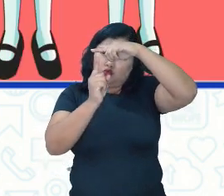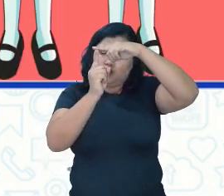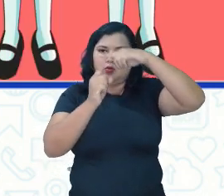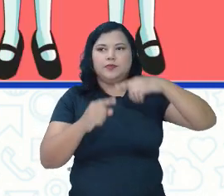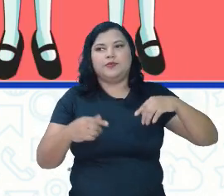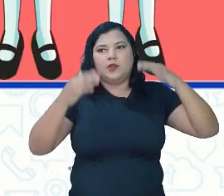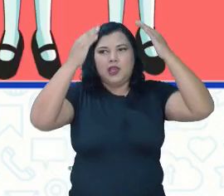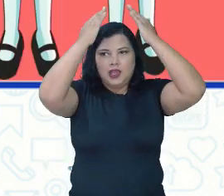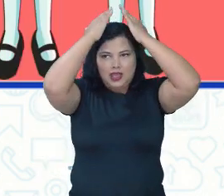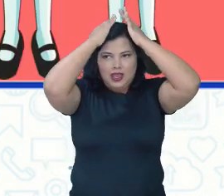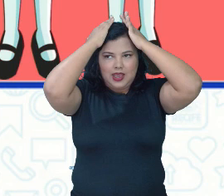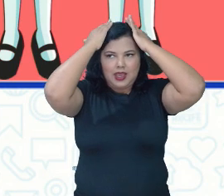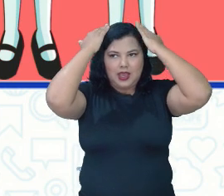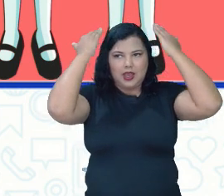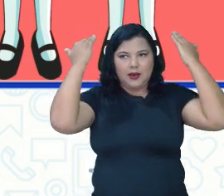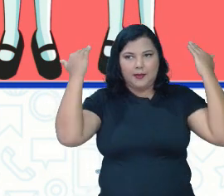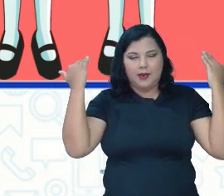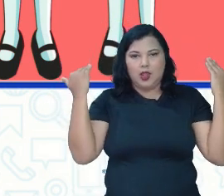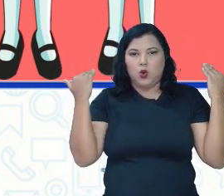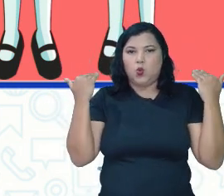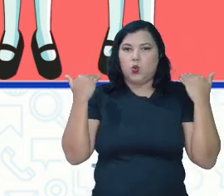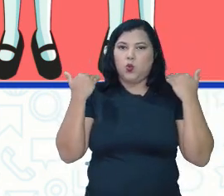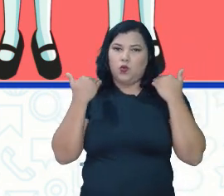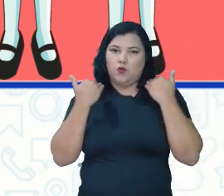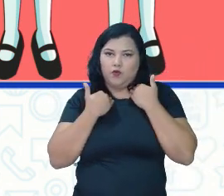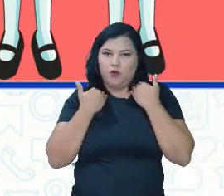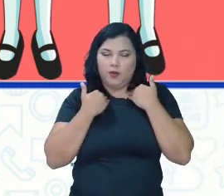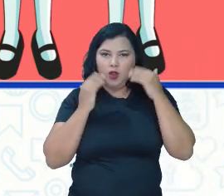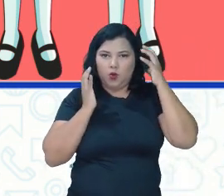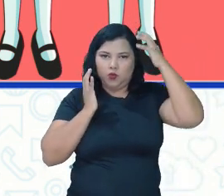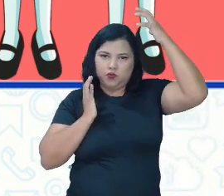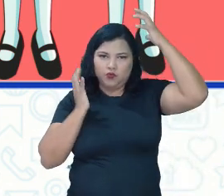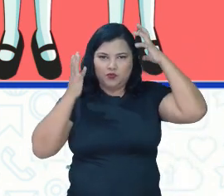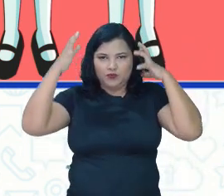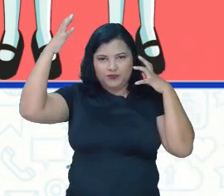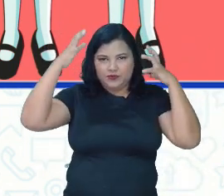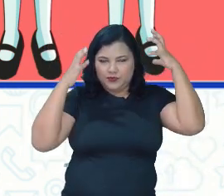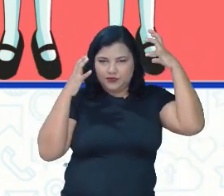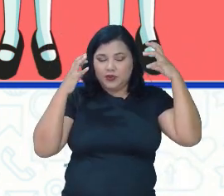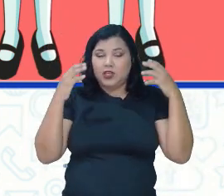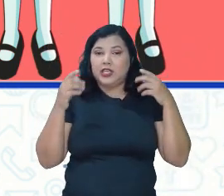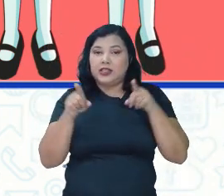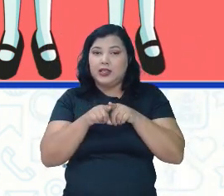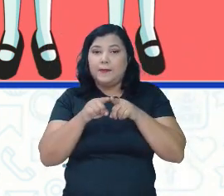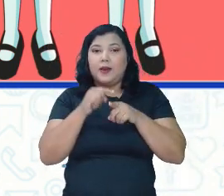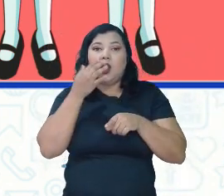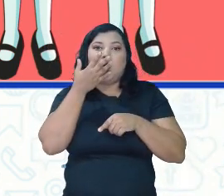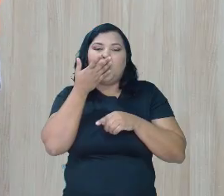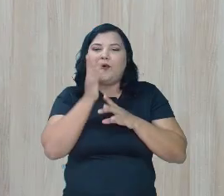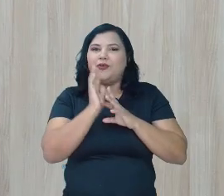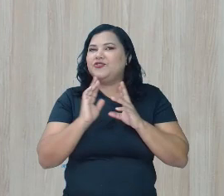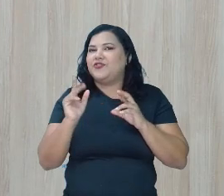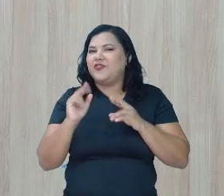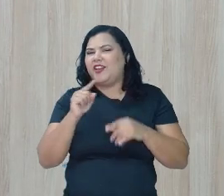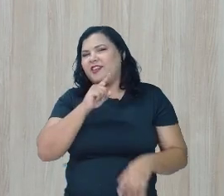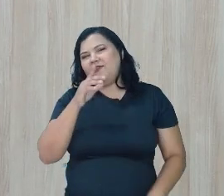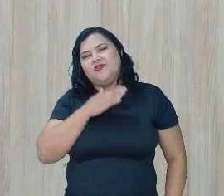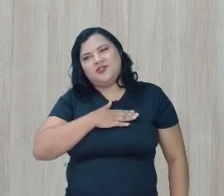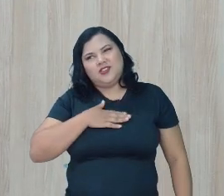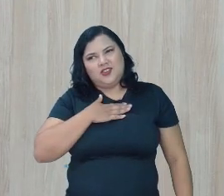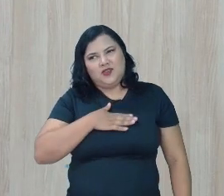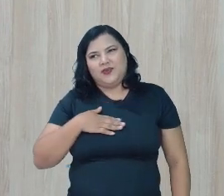Cabelos com formatos e cores bem diferentes. E aí, vocês gostam, não é, desses estilos,